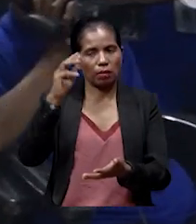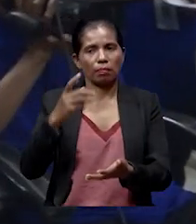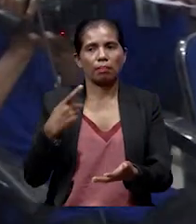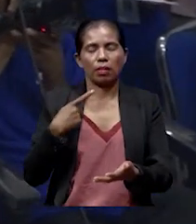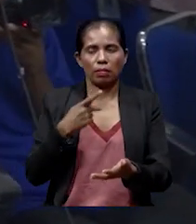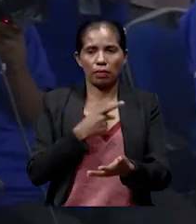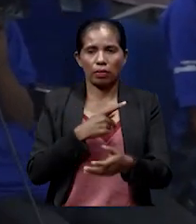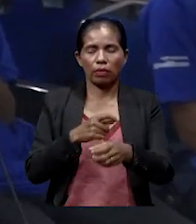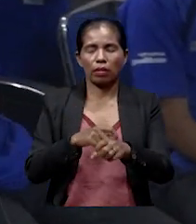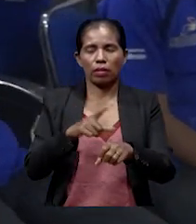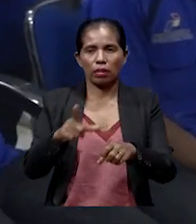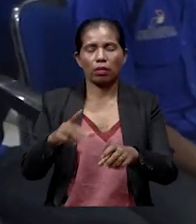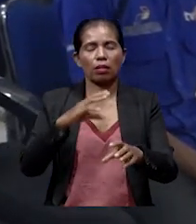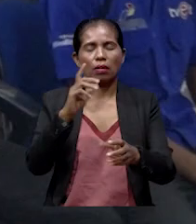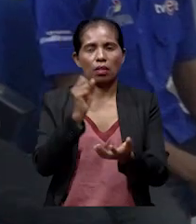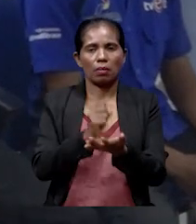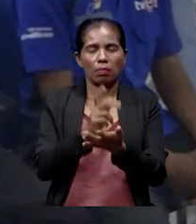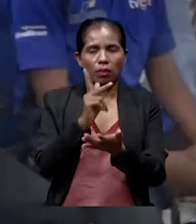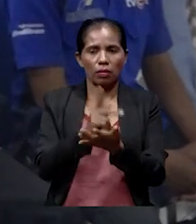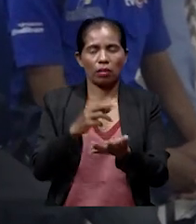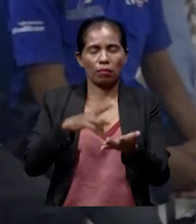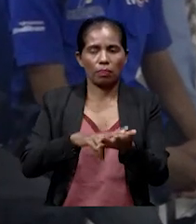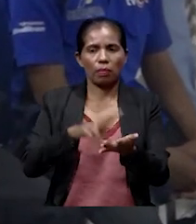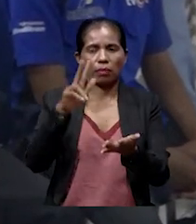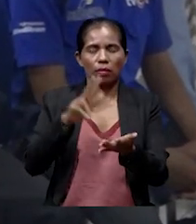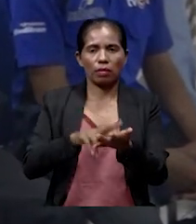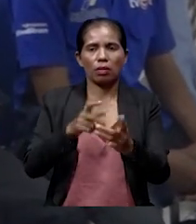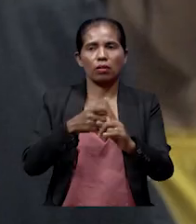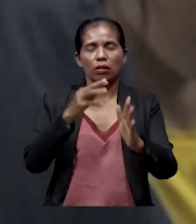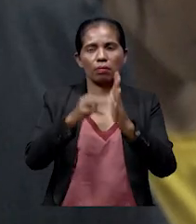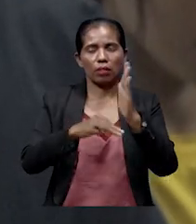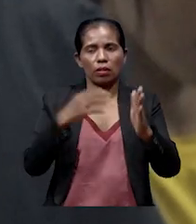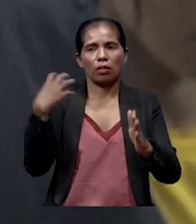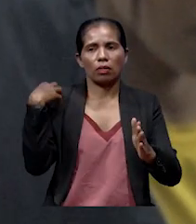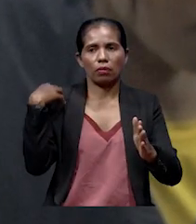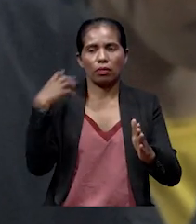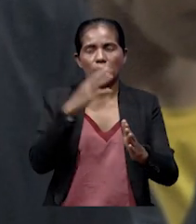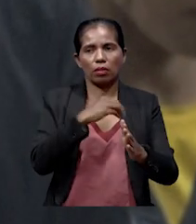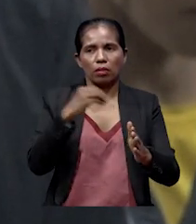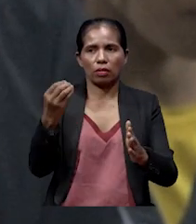no Comunicação Social, aprova mos lista Russi Media Office no